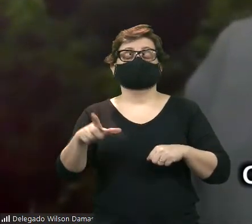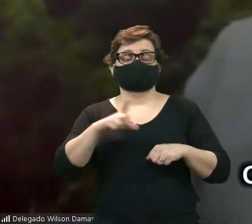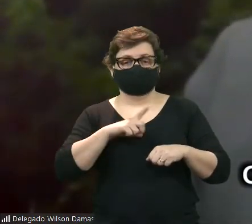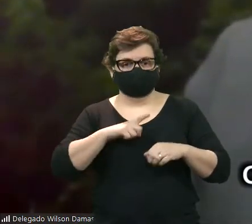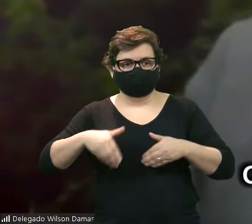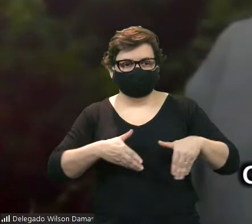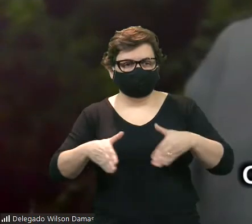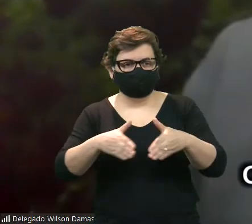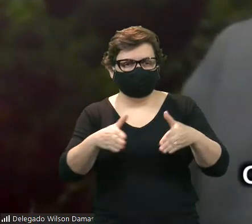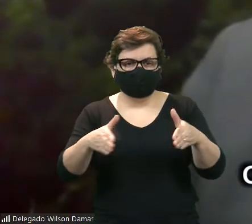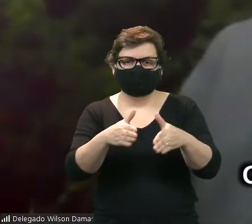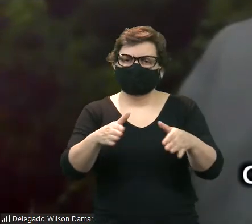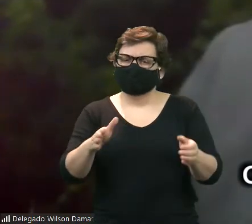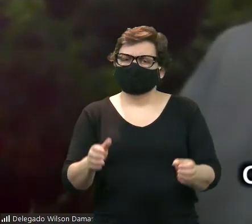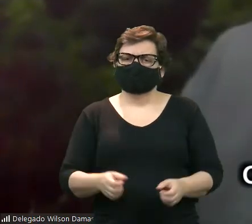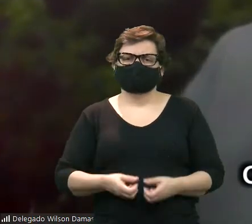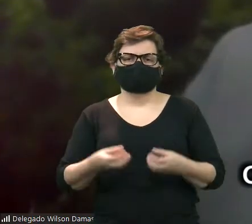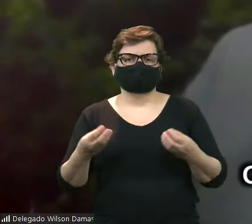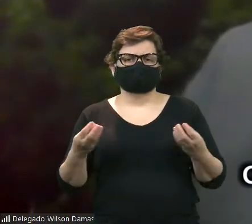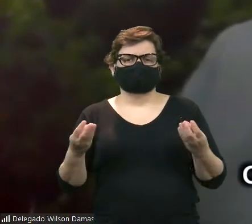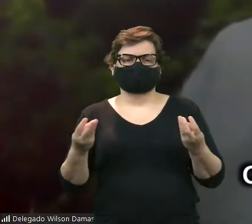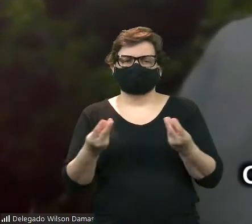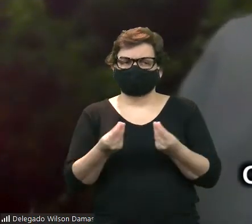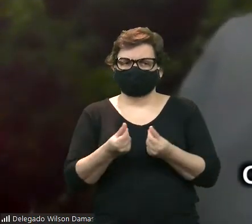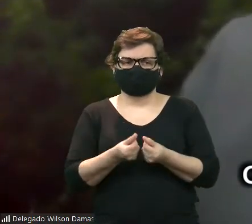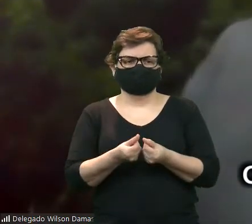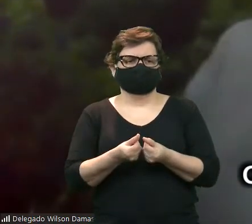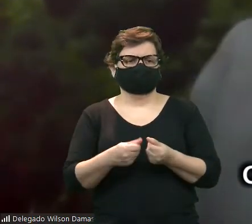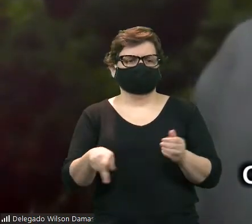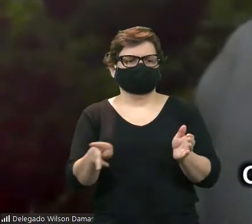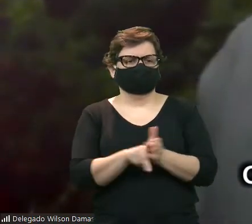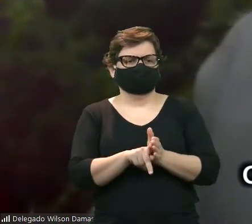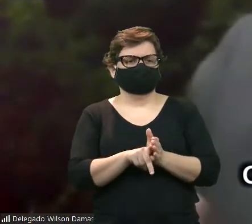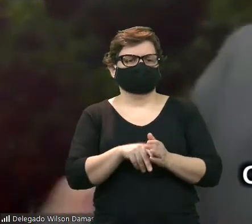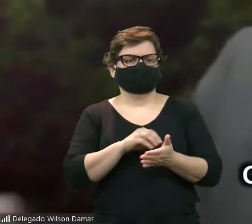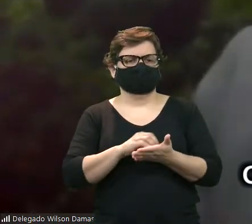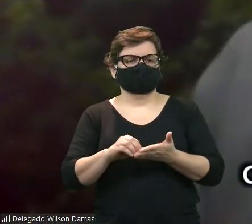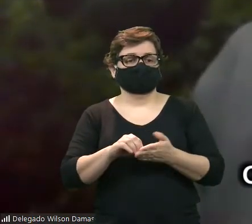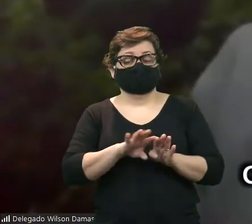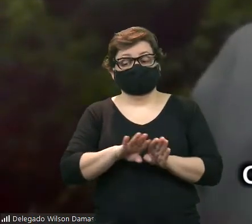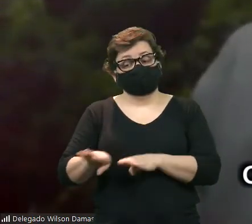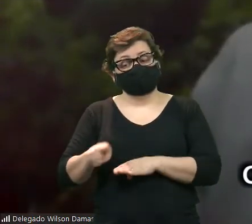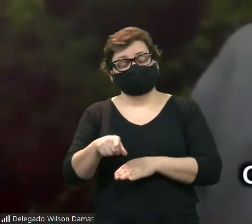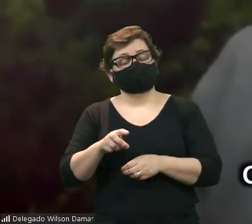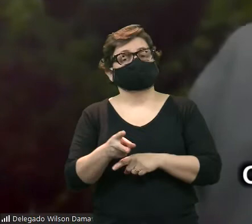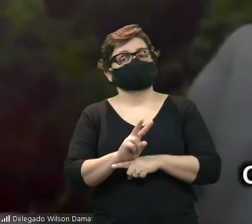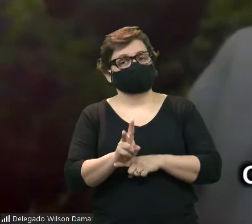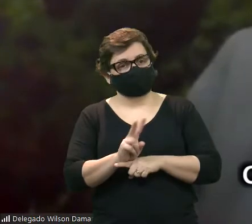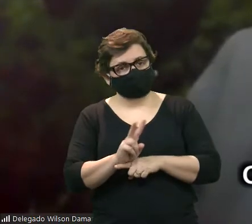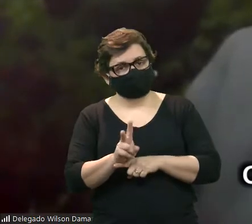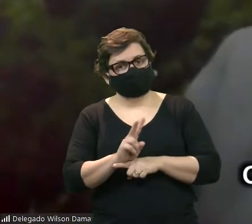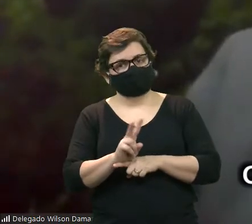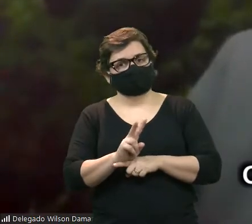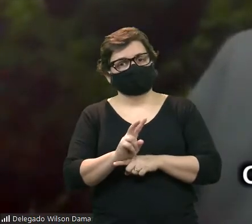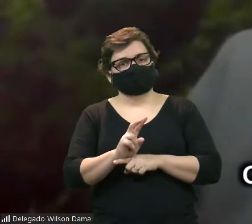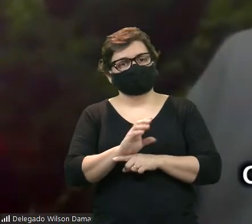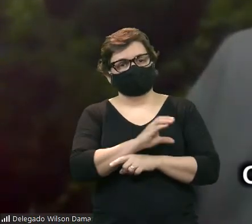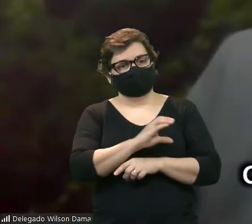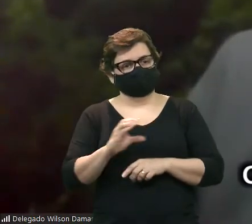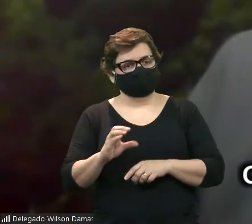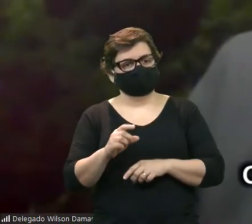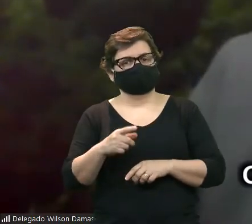carreira brilhante na própria secretaria. Tirar essa fiscalização sobre a coordenação desses